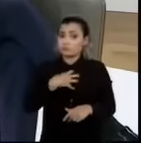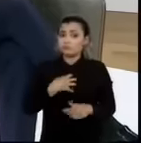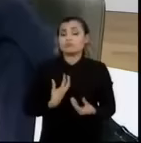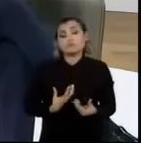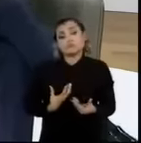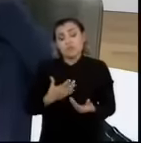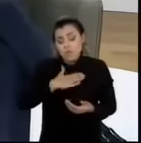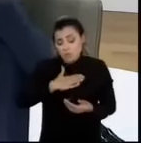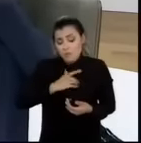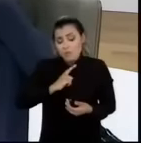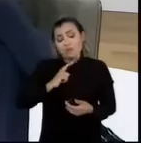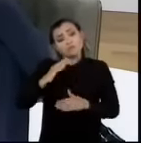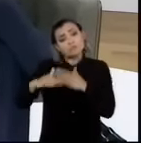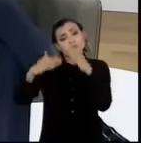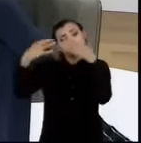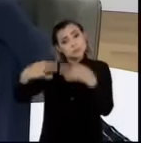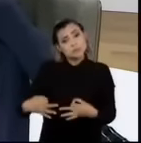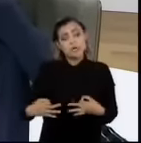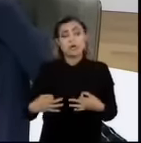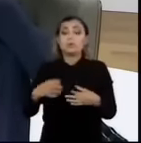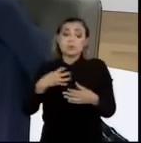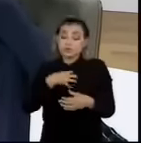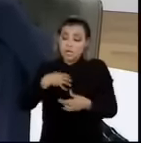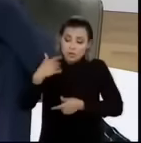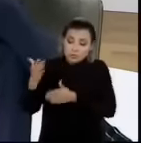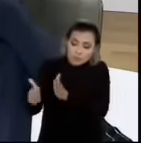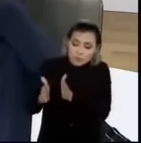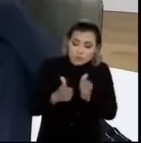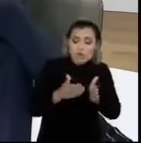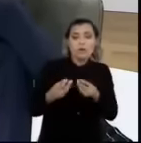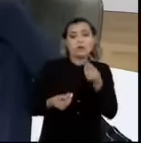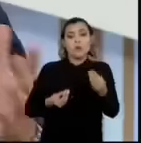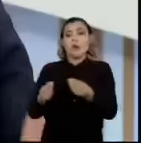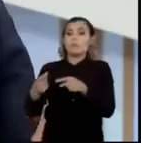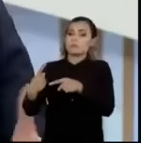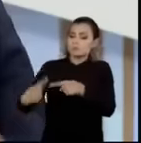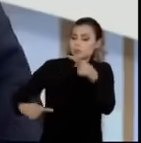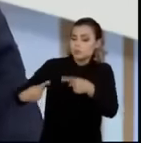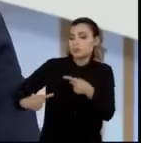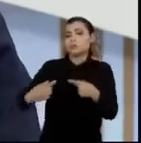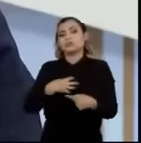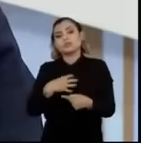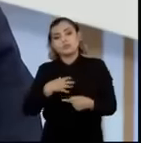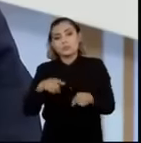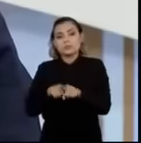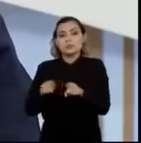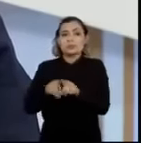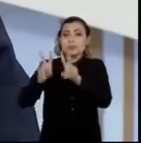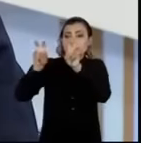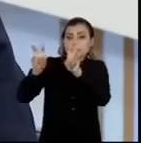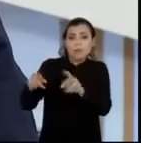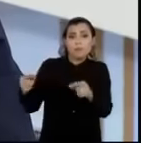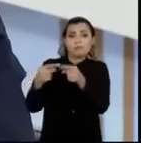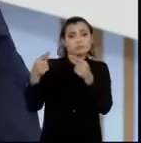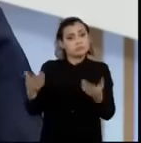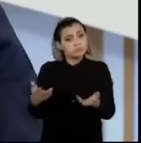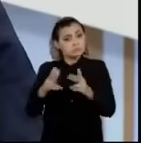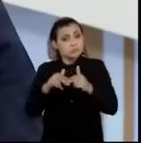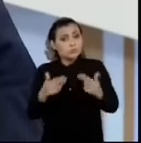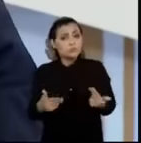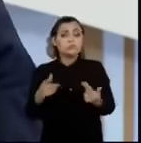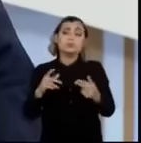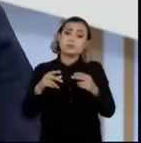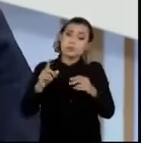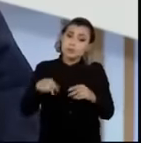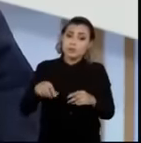que evoluir de maneira correta, ou seja, como é o devido processo, como são as questões políticas, como se colocam os temas de maneira adequada e com